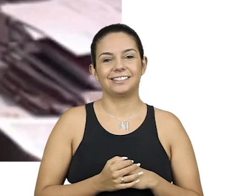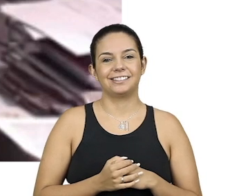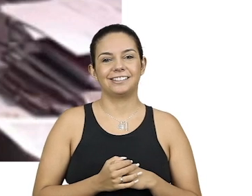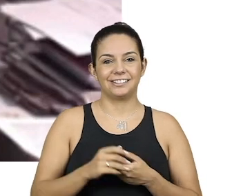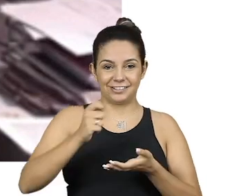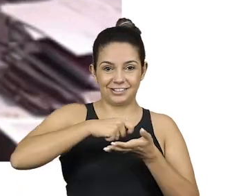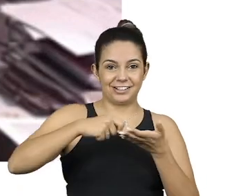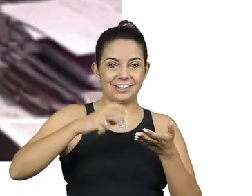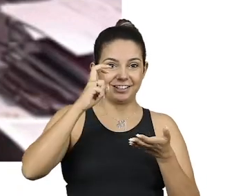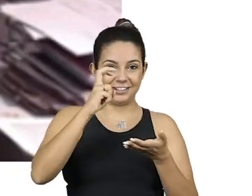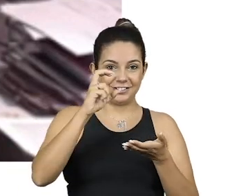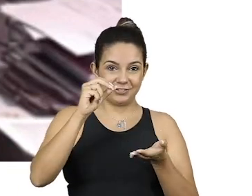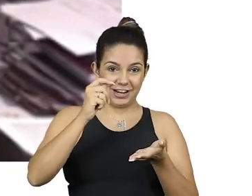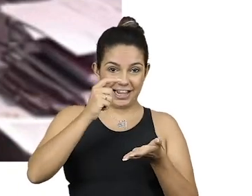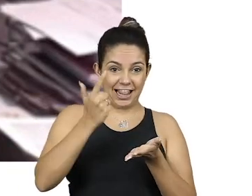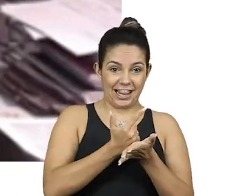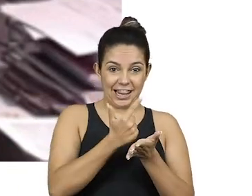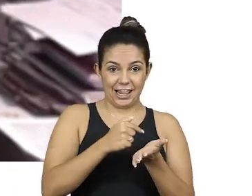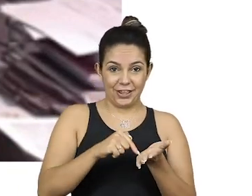Autografei 50 livros,